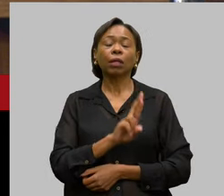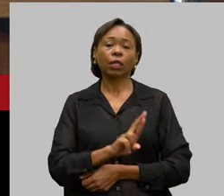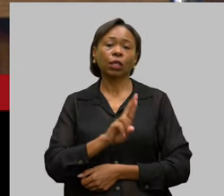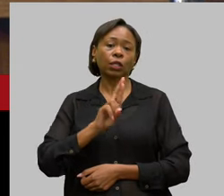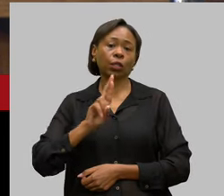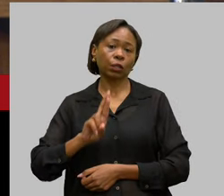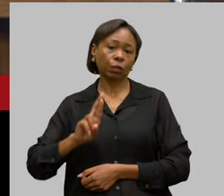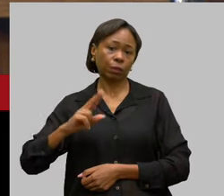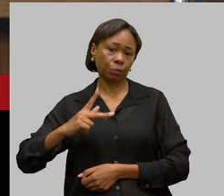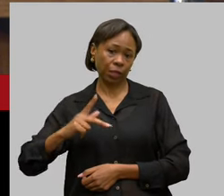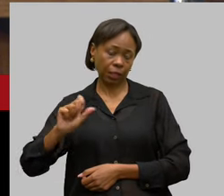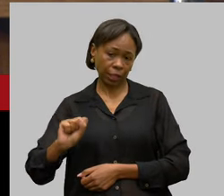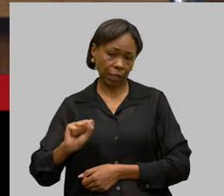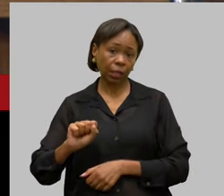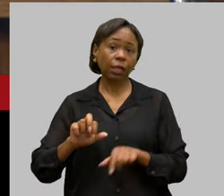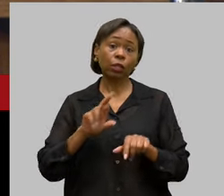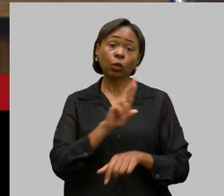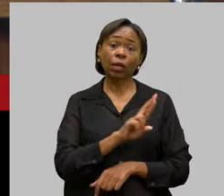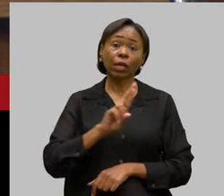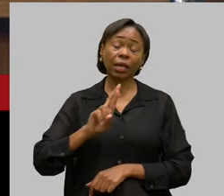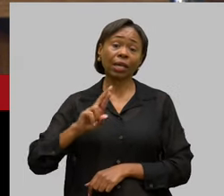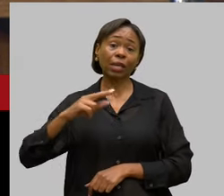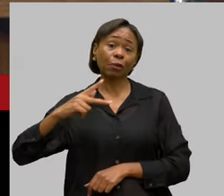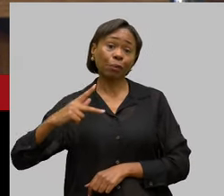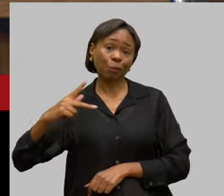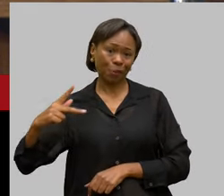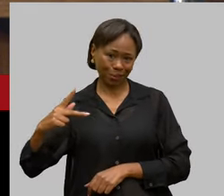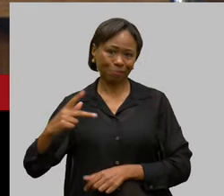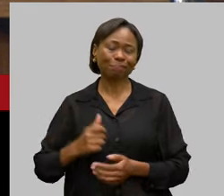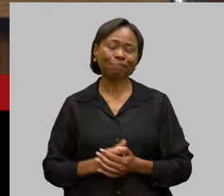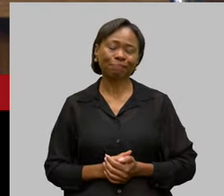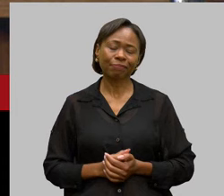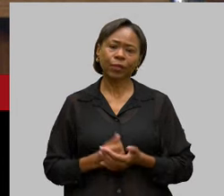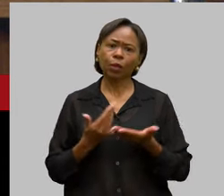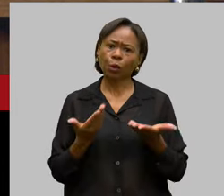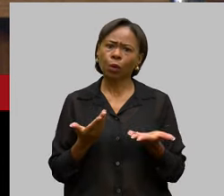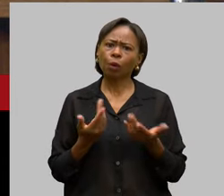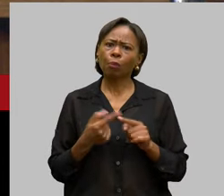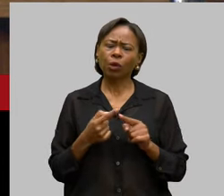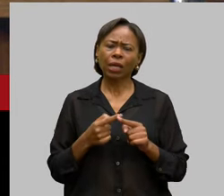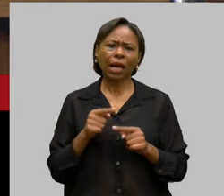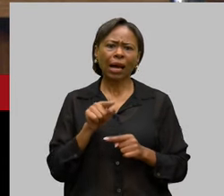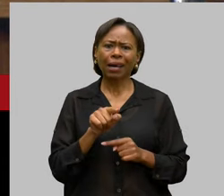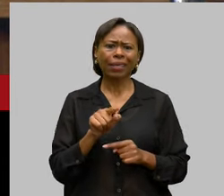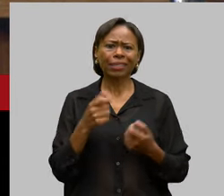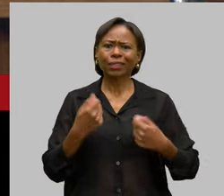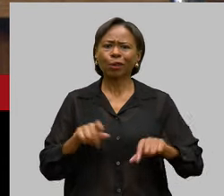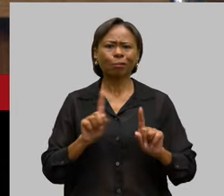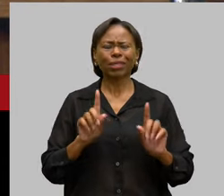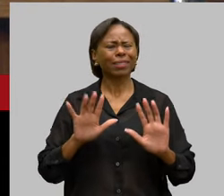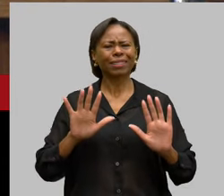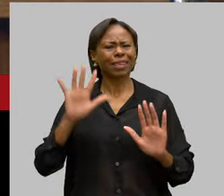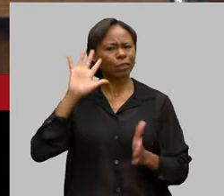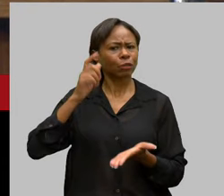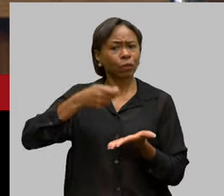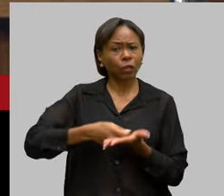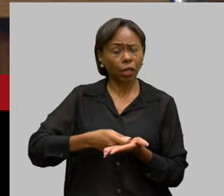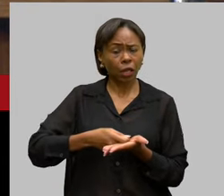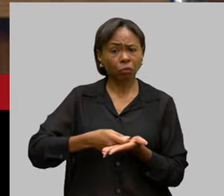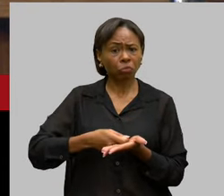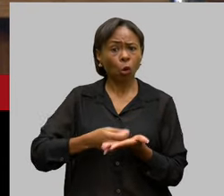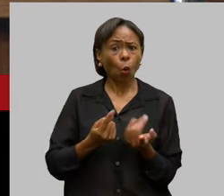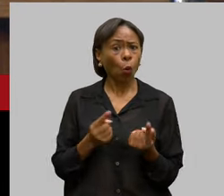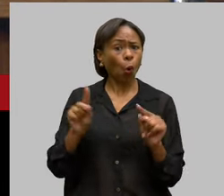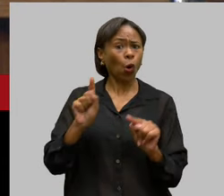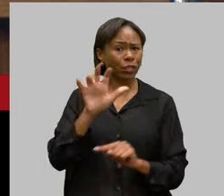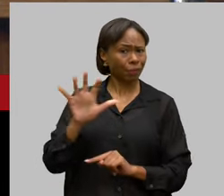próprios creio que com isso não haverá necessidade de tomar medidas antif federativas como medidas que